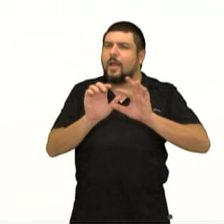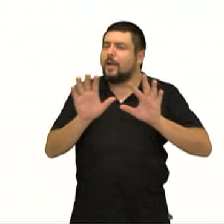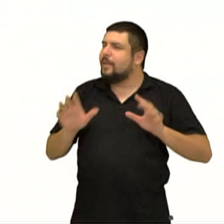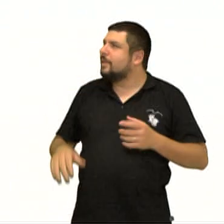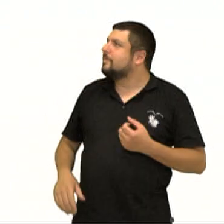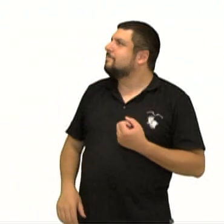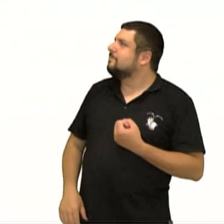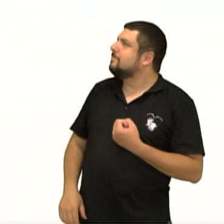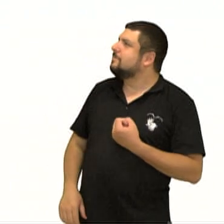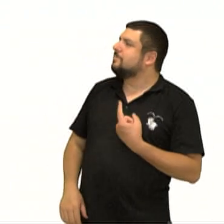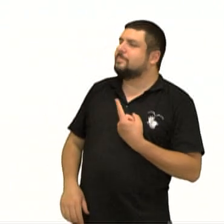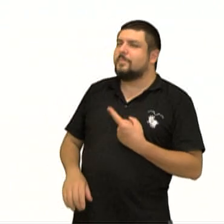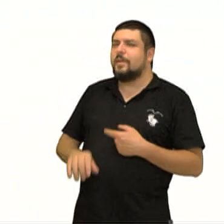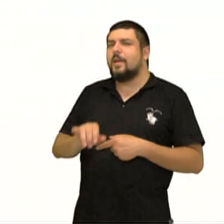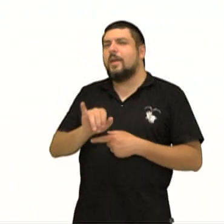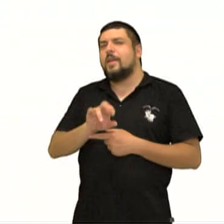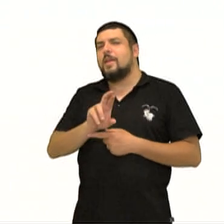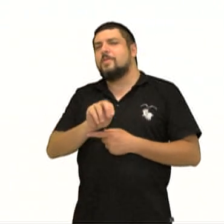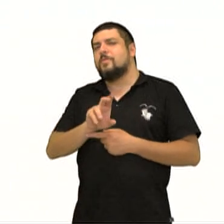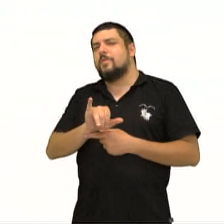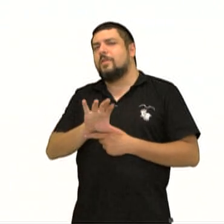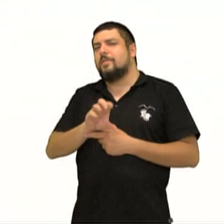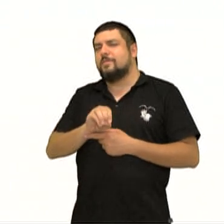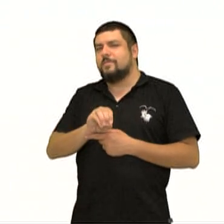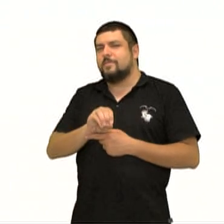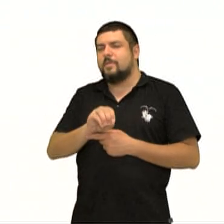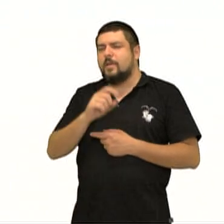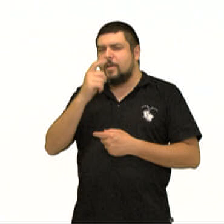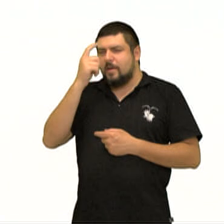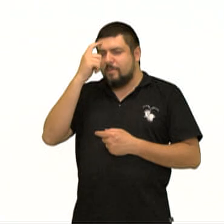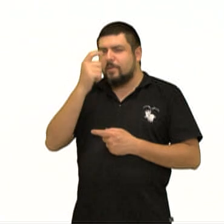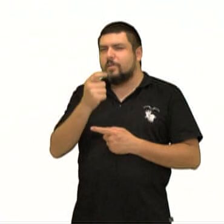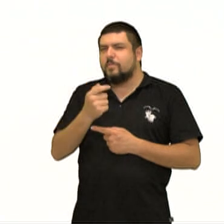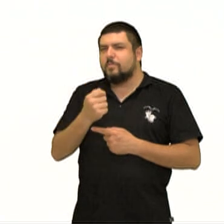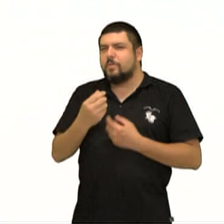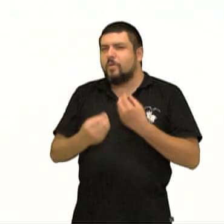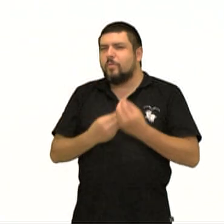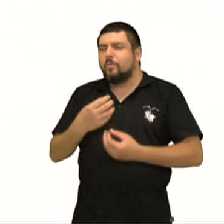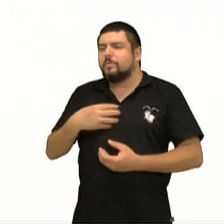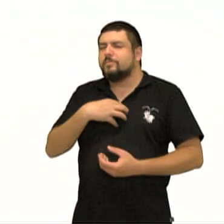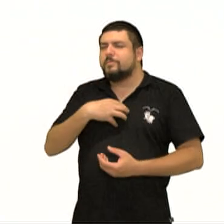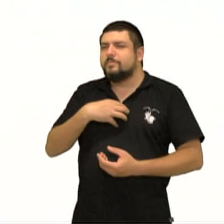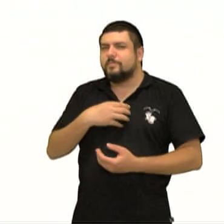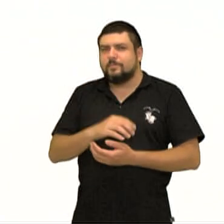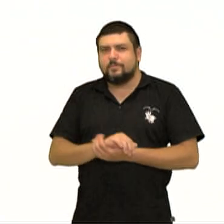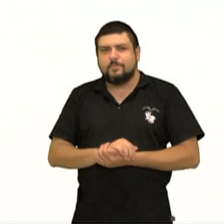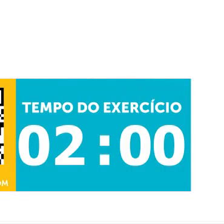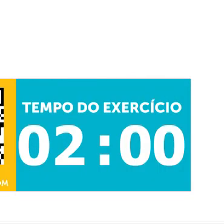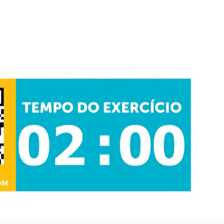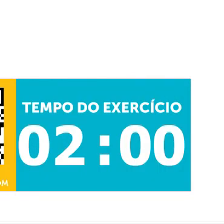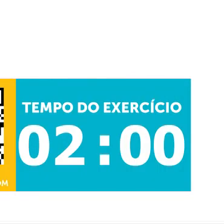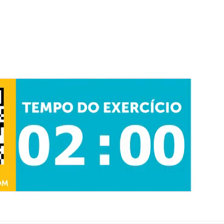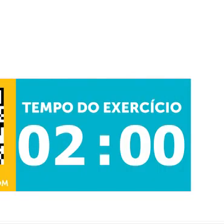isso muito irônico. Então, vamos lá, pessoal, pensem um pouquinho sobre essa daí. Tempinho para vocês.